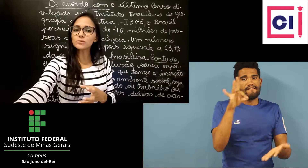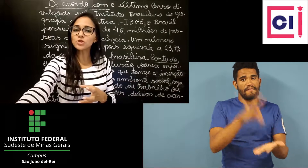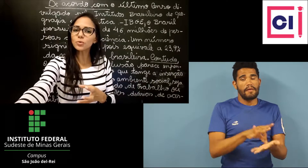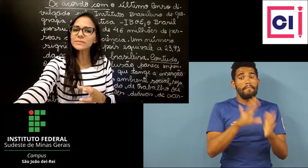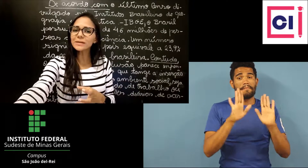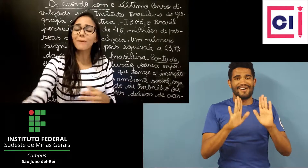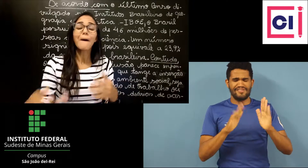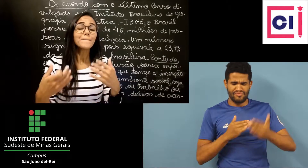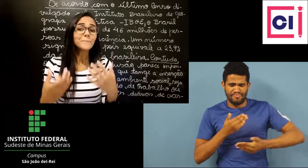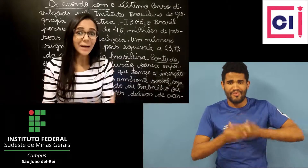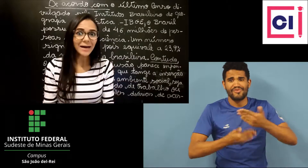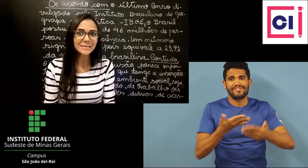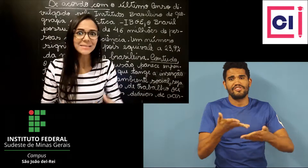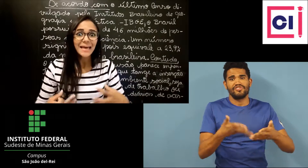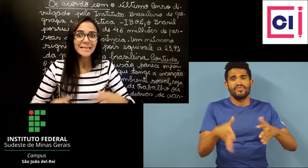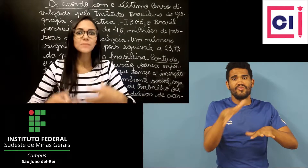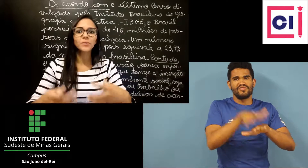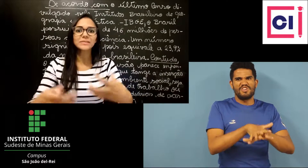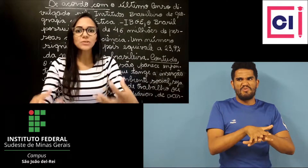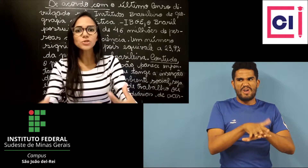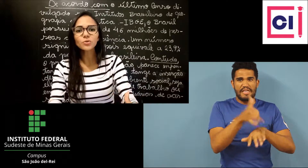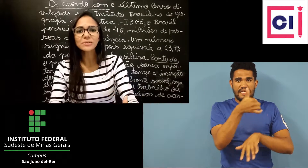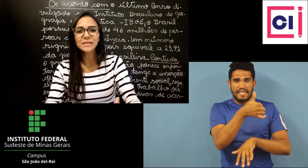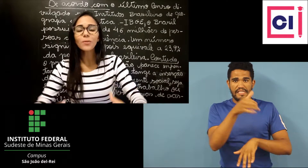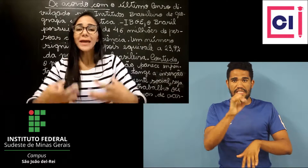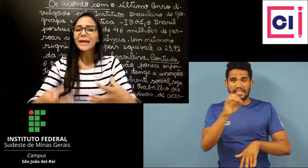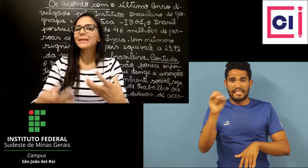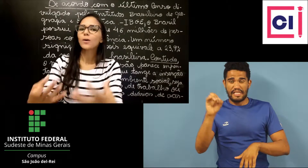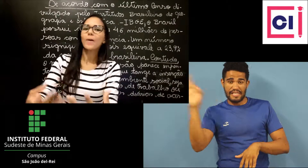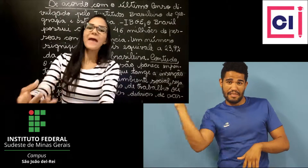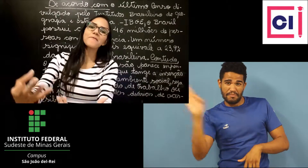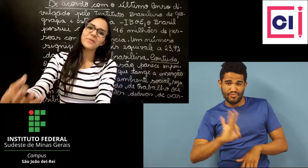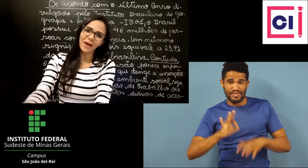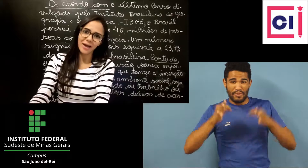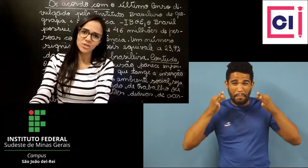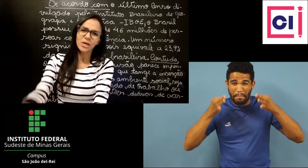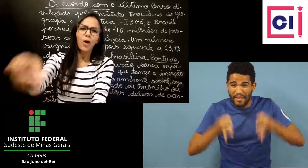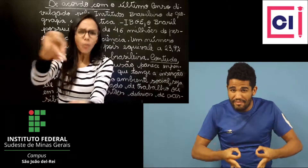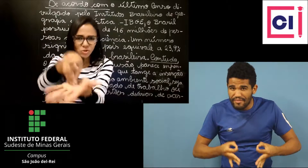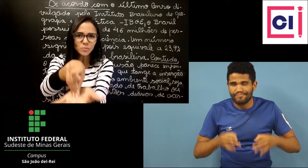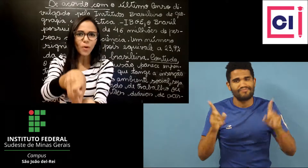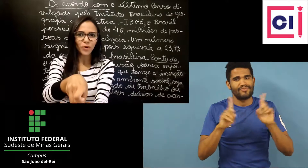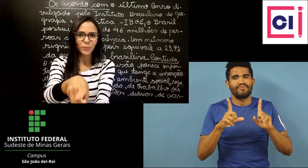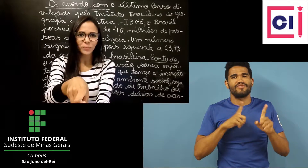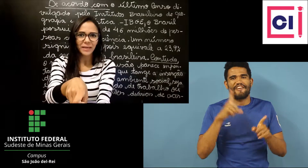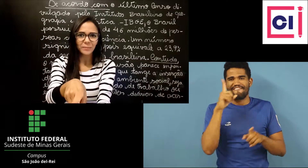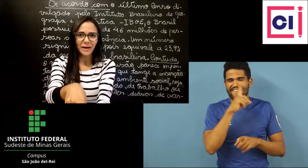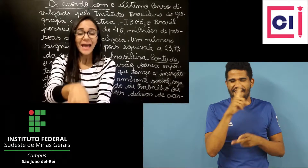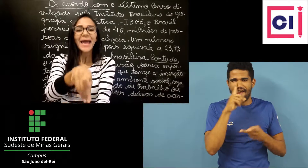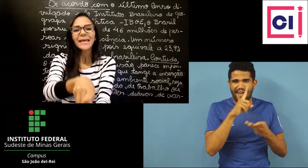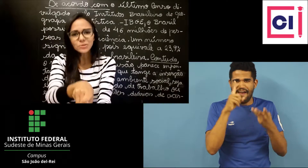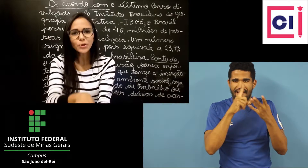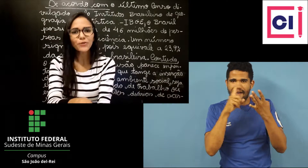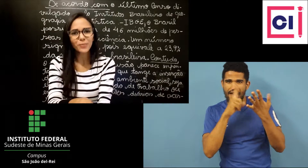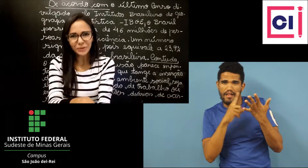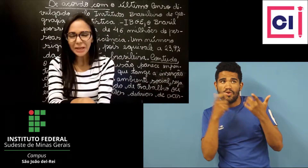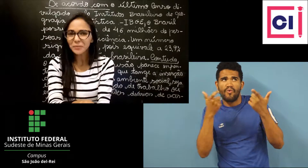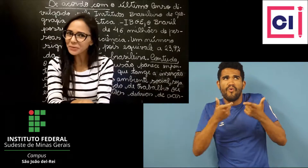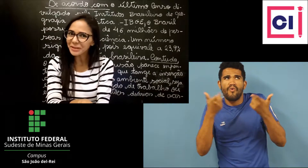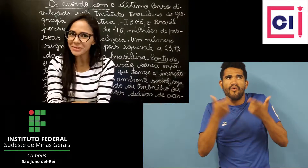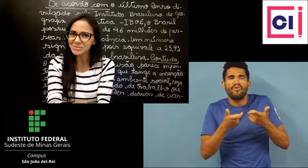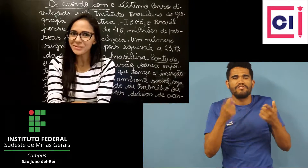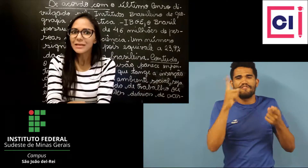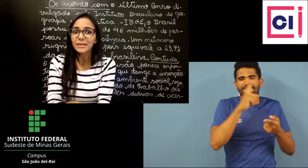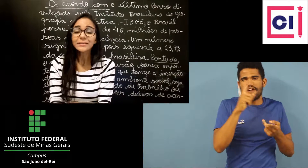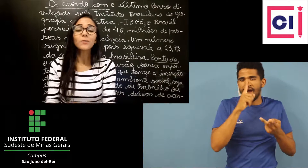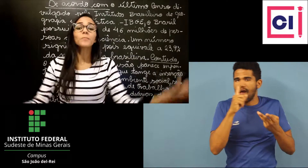com o processo de inclusão, mas esse processo de inclusão, ele não é eficaz. Onde mora o problema? É isso que eu vou abordar no